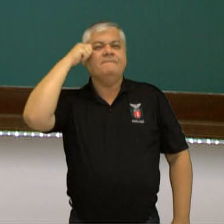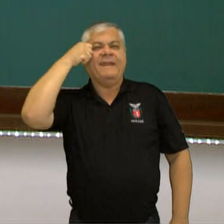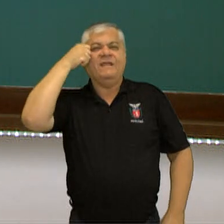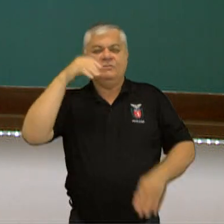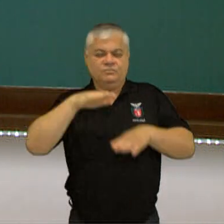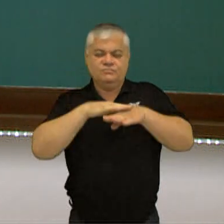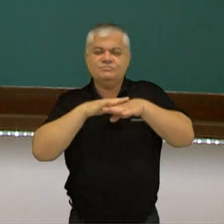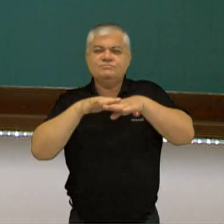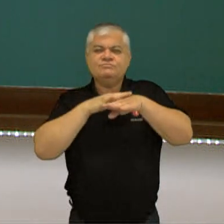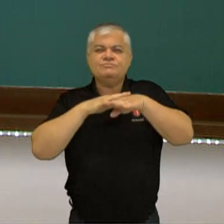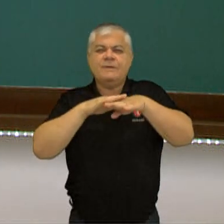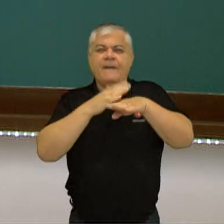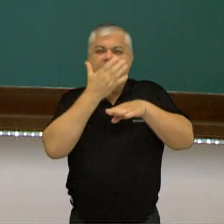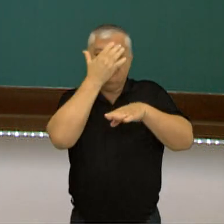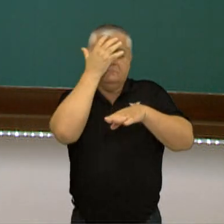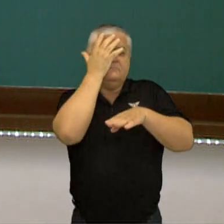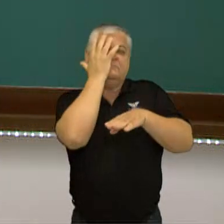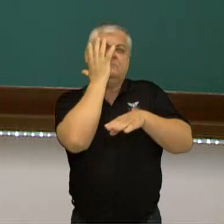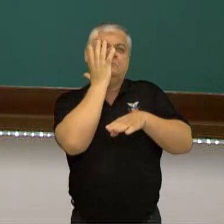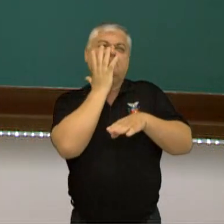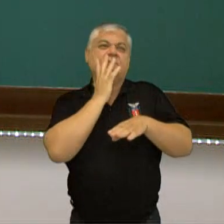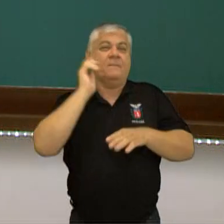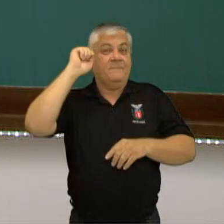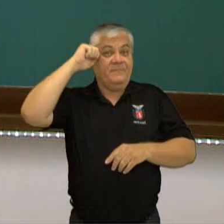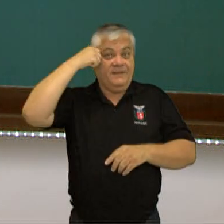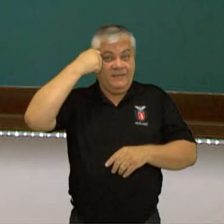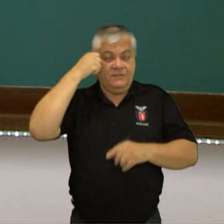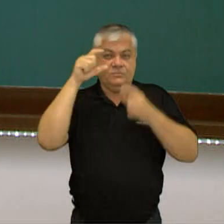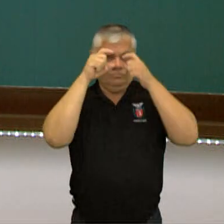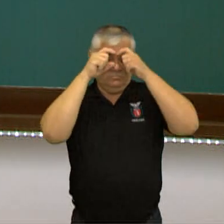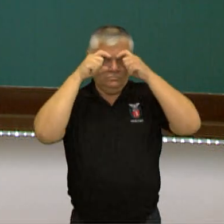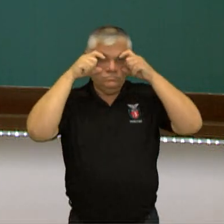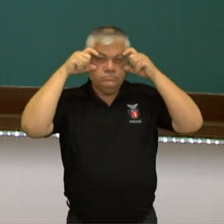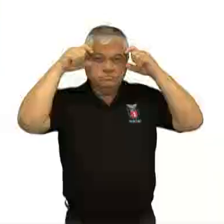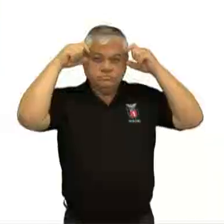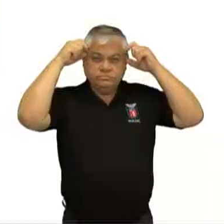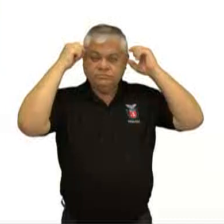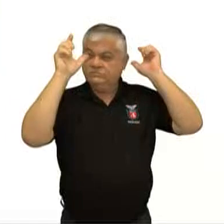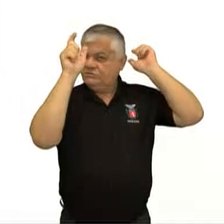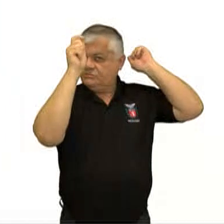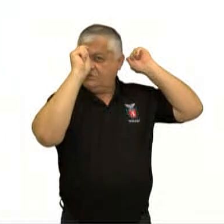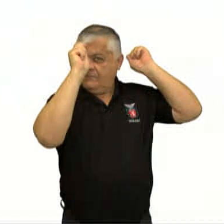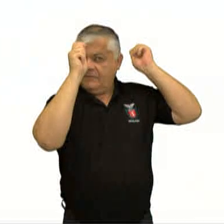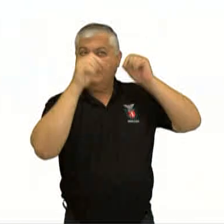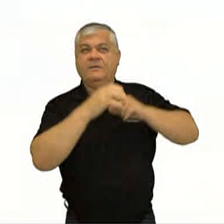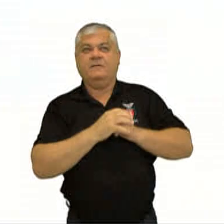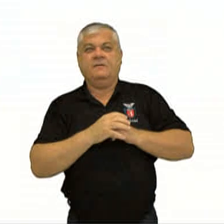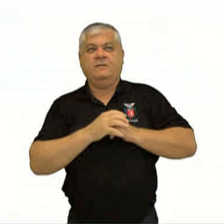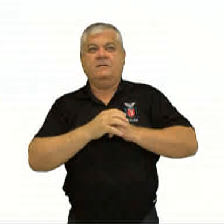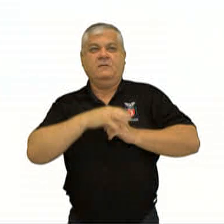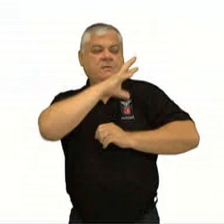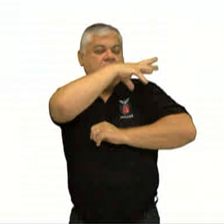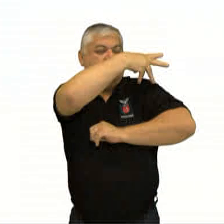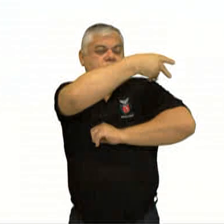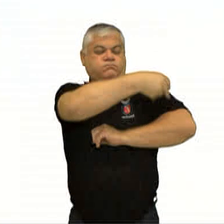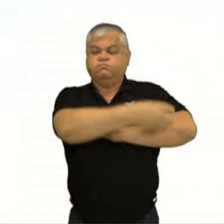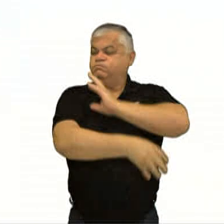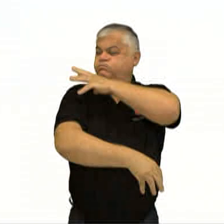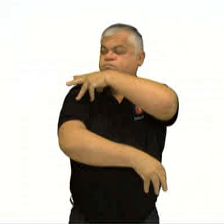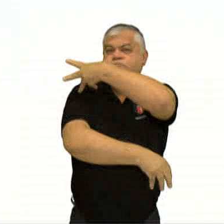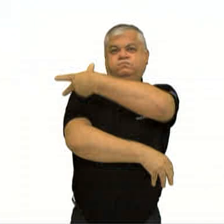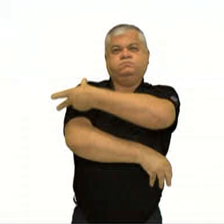assim como também as duas roupas, as suas roupas e seu chapéu, né? Um bufão geralmente